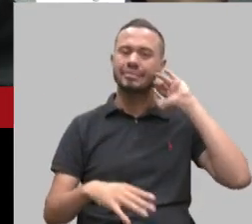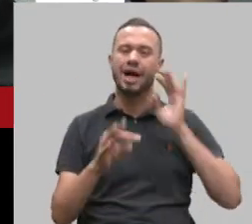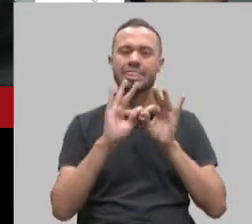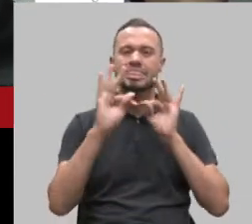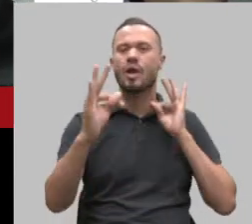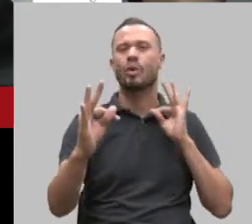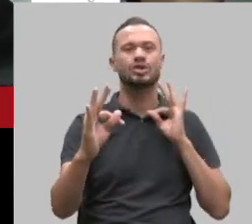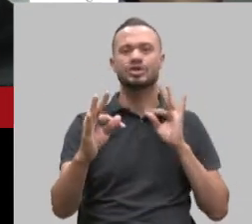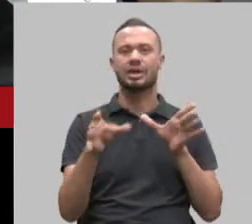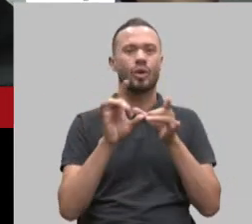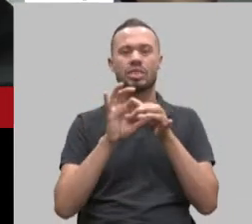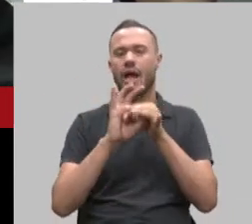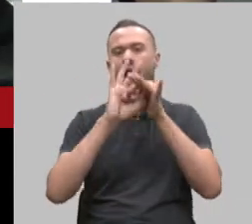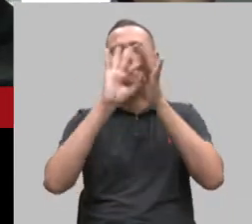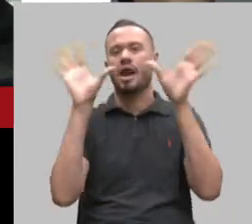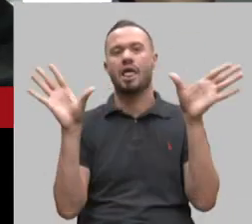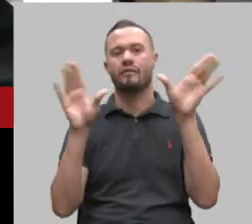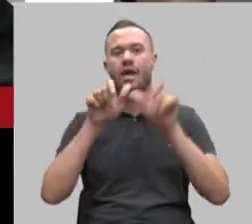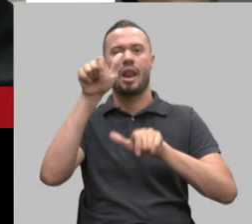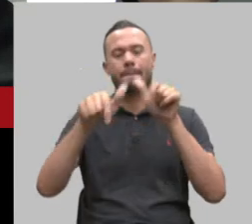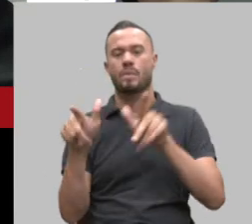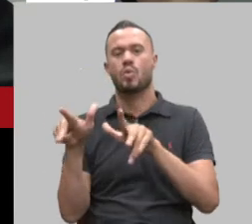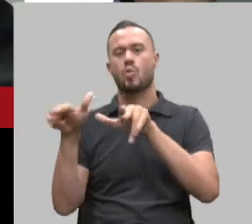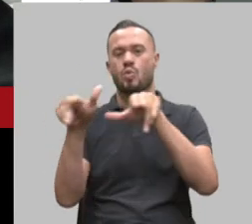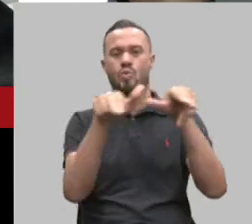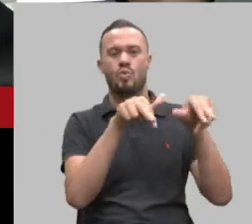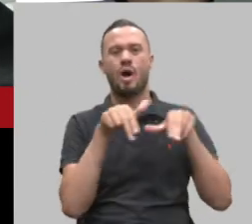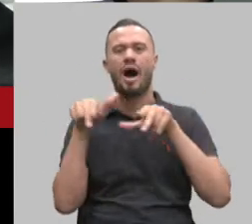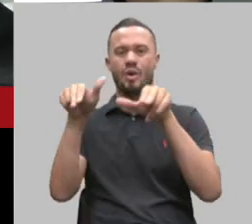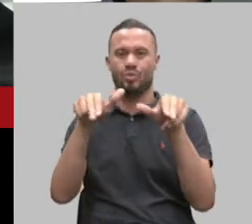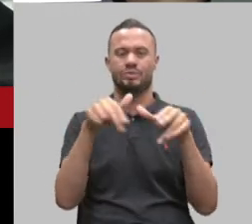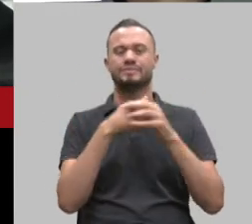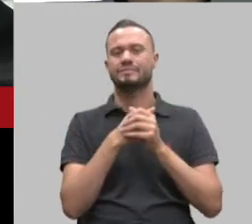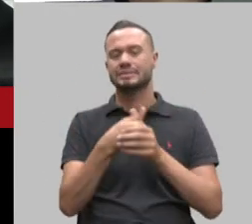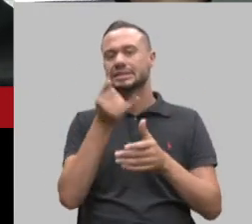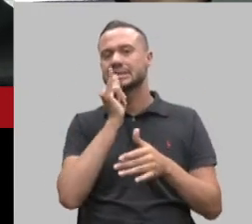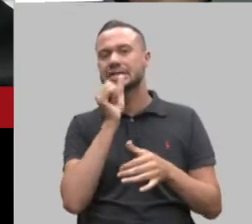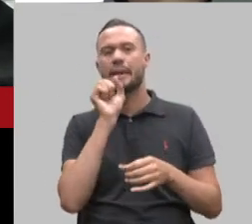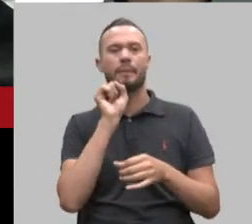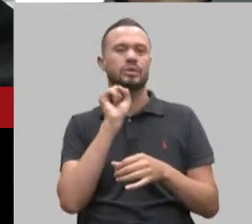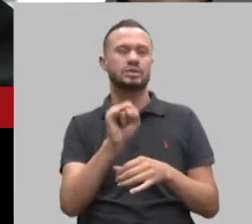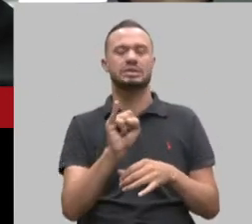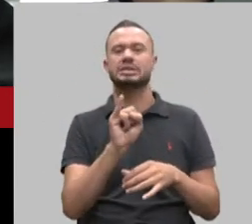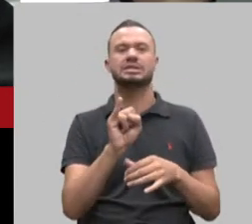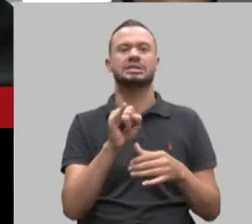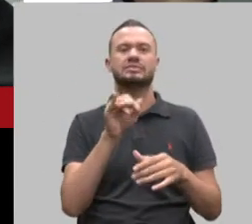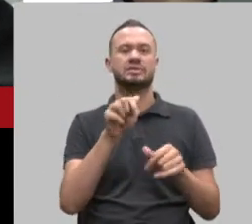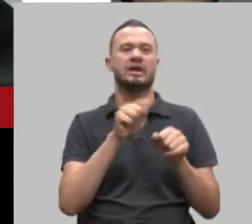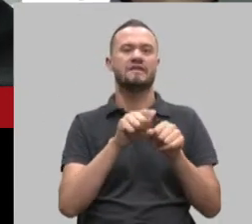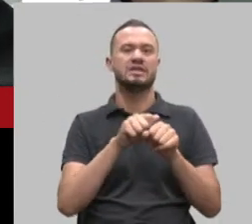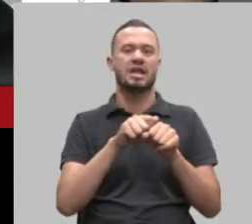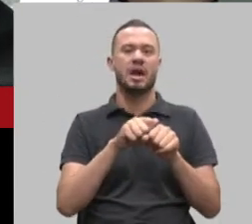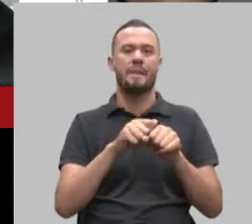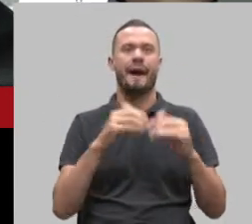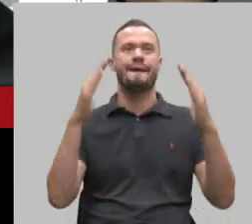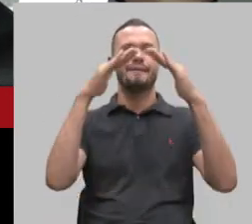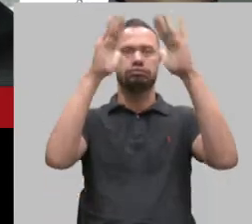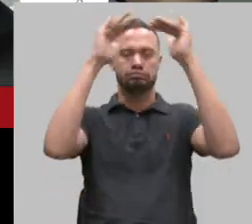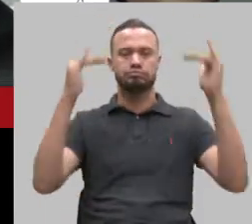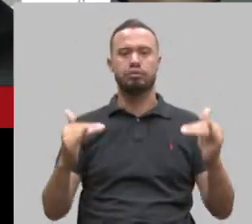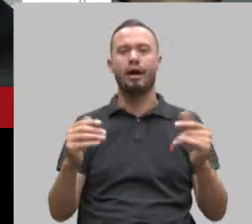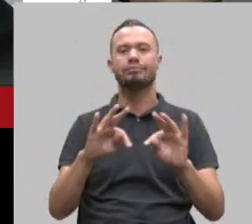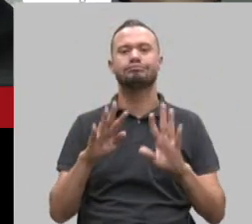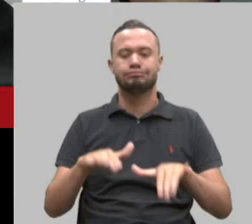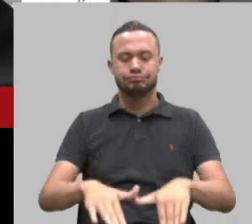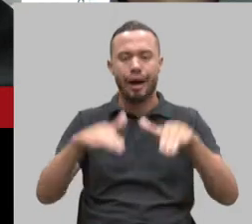disponível para todos da mesma forma quando se constrói uma casa não se começa pelo telhado e sim pelo alicerce a